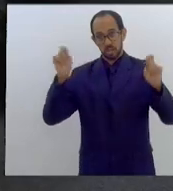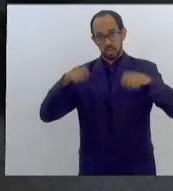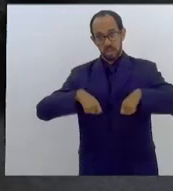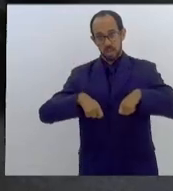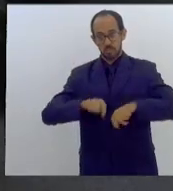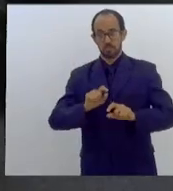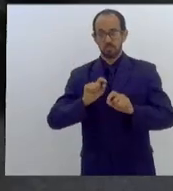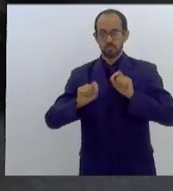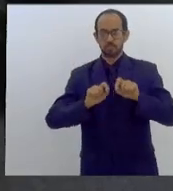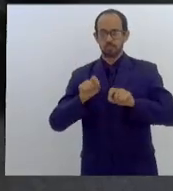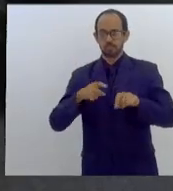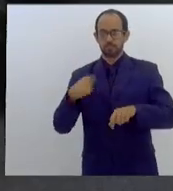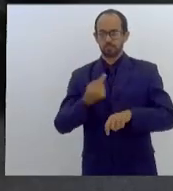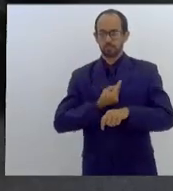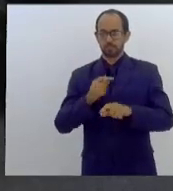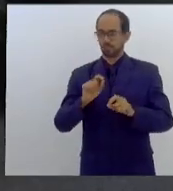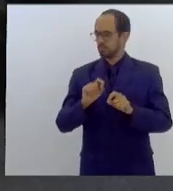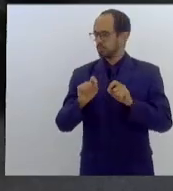Nós